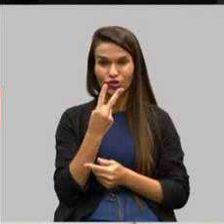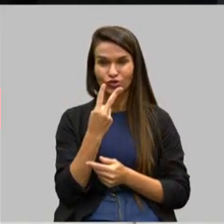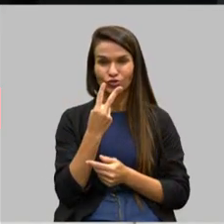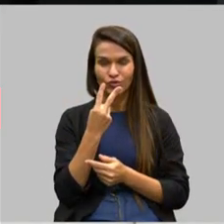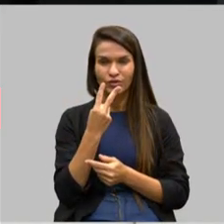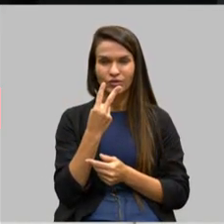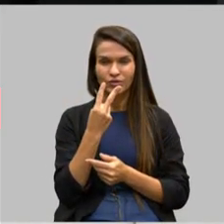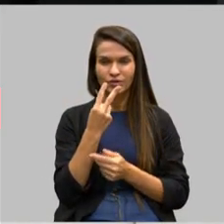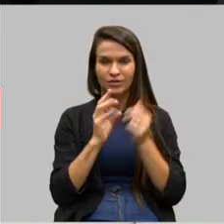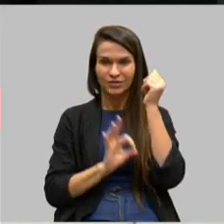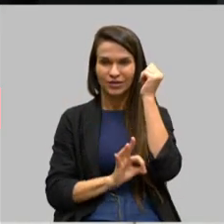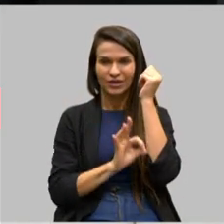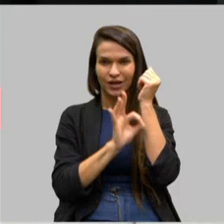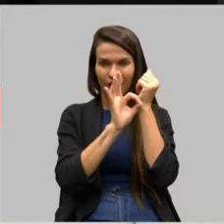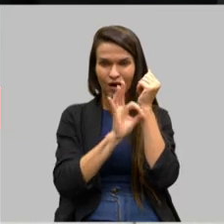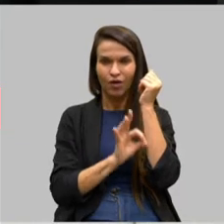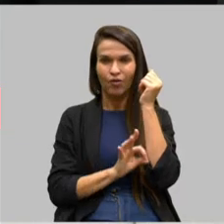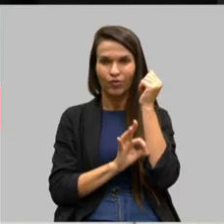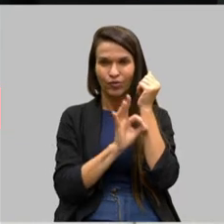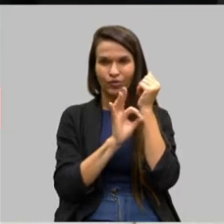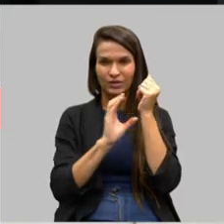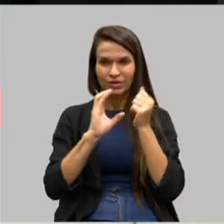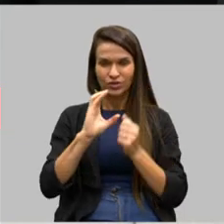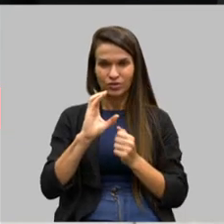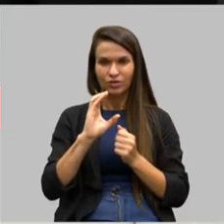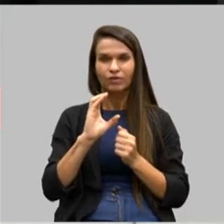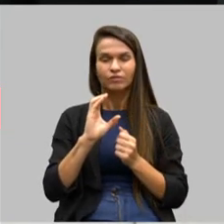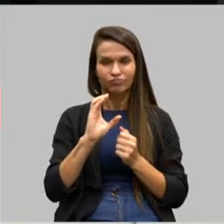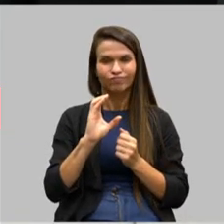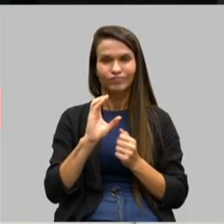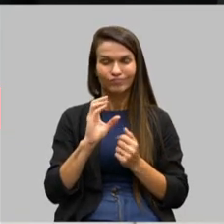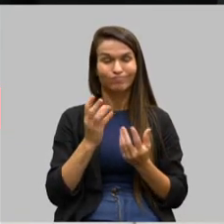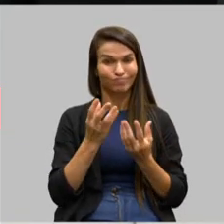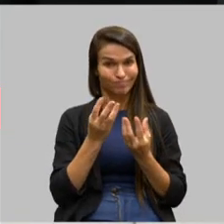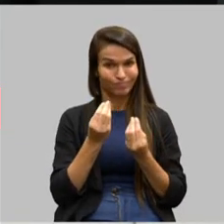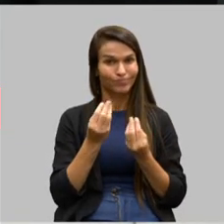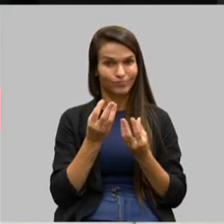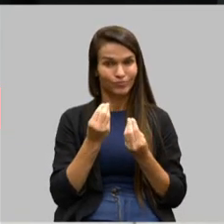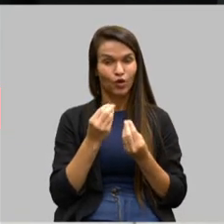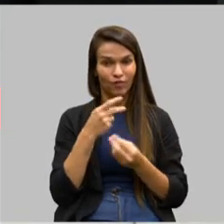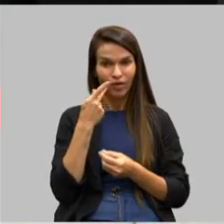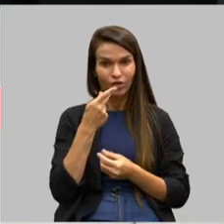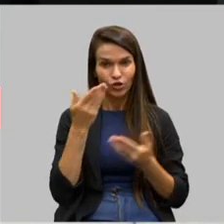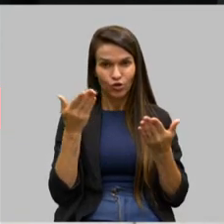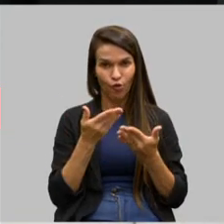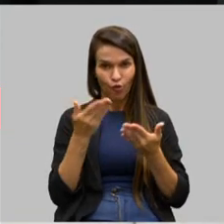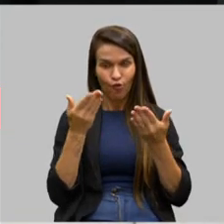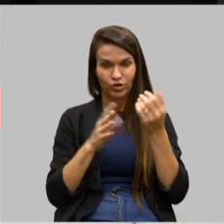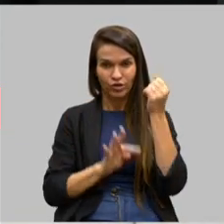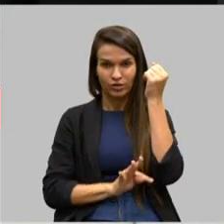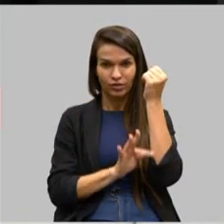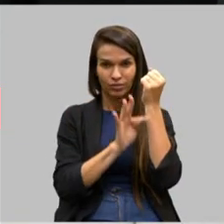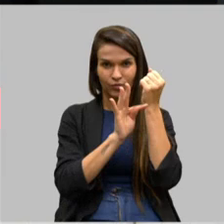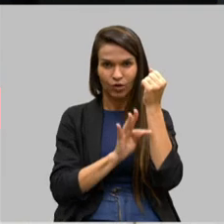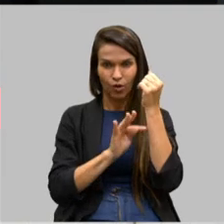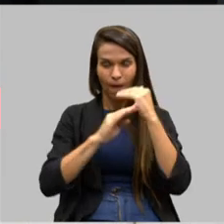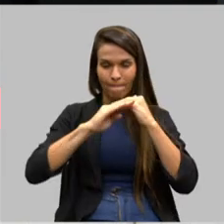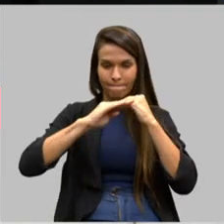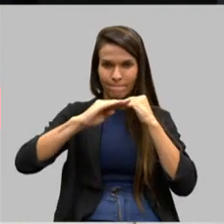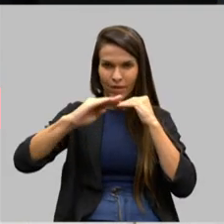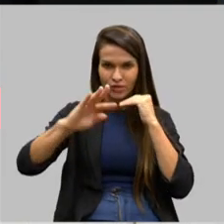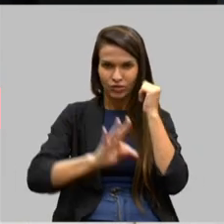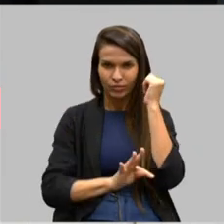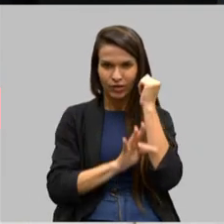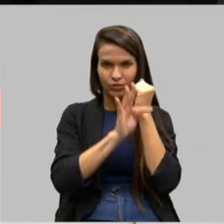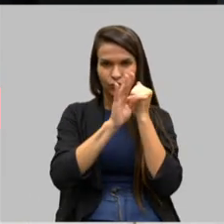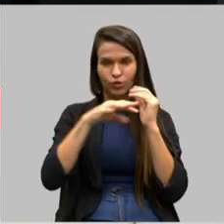centígrados. Gente, 2 graus centígrados é muito. Nós falamos hoje que as temperaturas, a média da temperatura do planeta